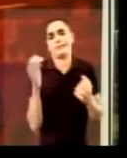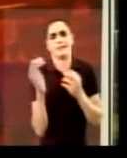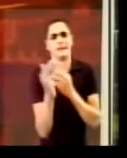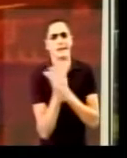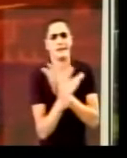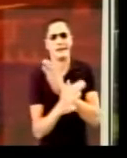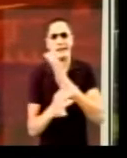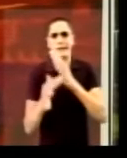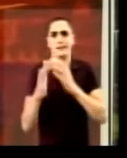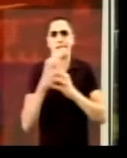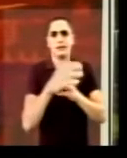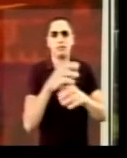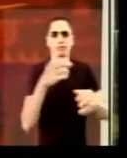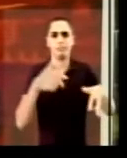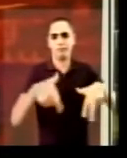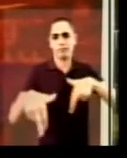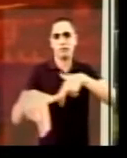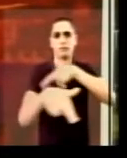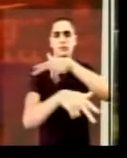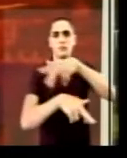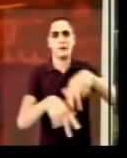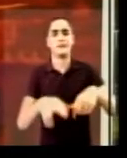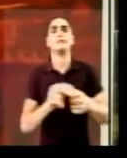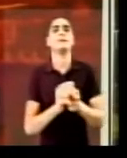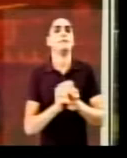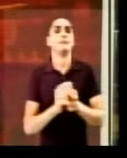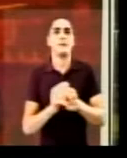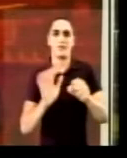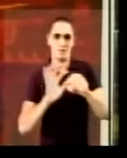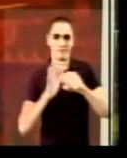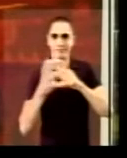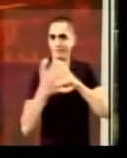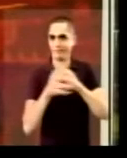eu digo para vocês, a epidemia não acabou.